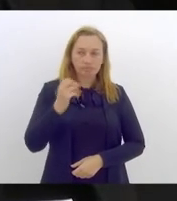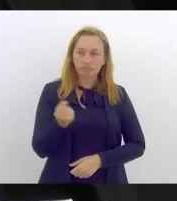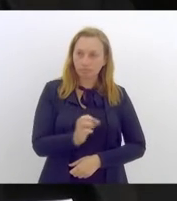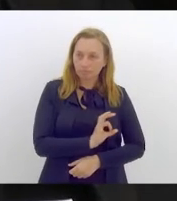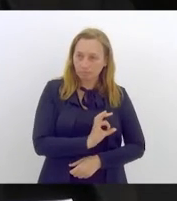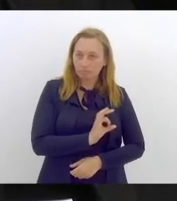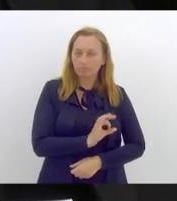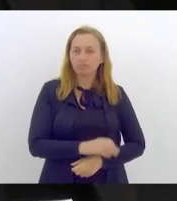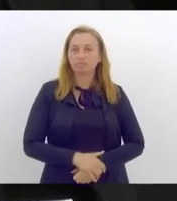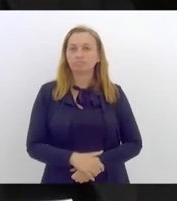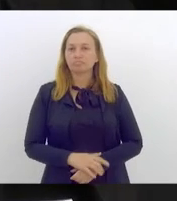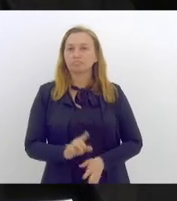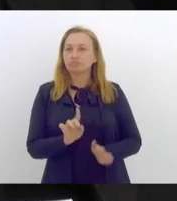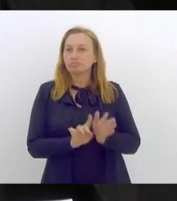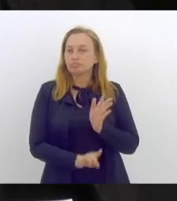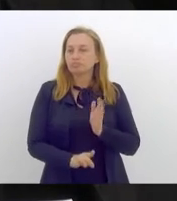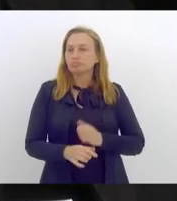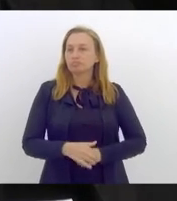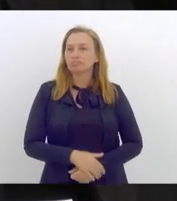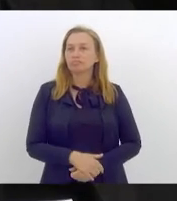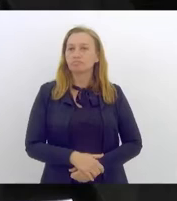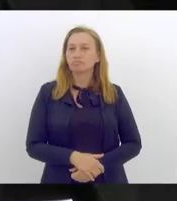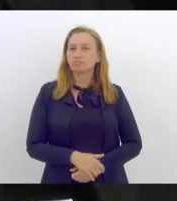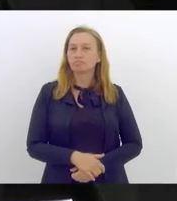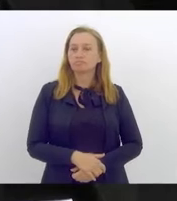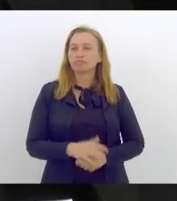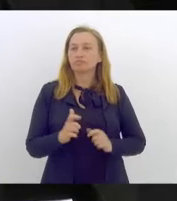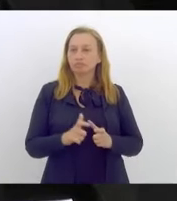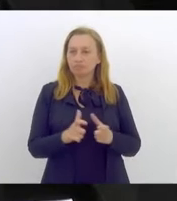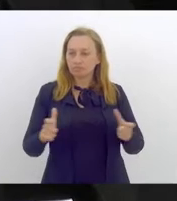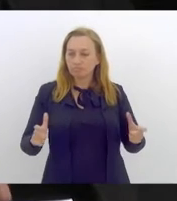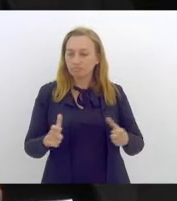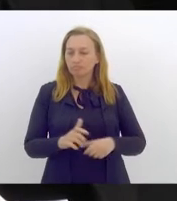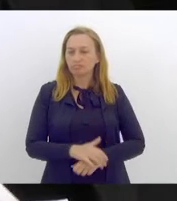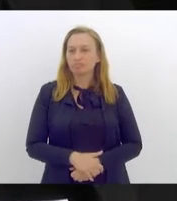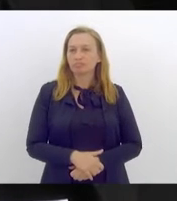sobre reduções de grande porte,